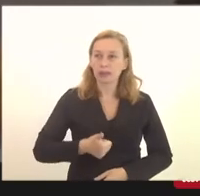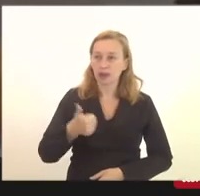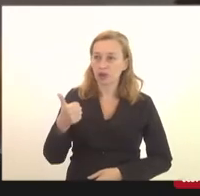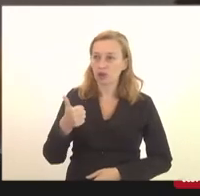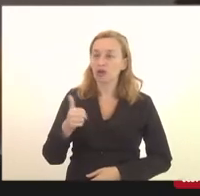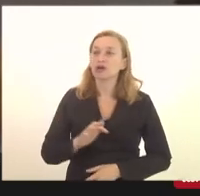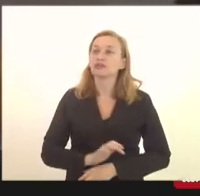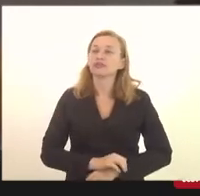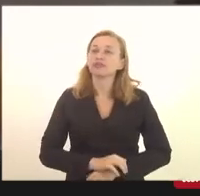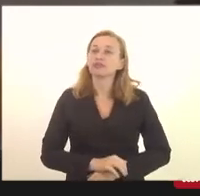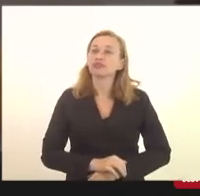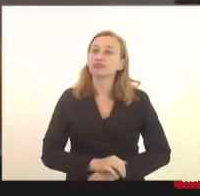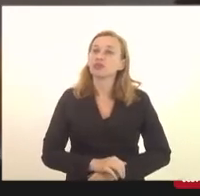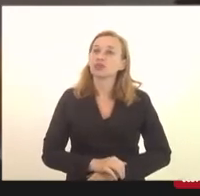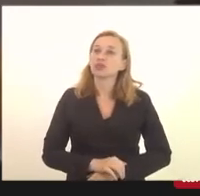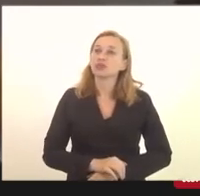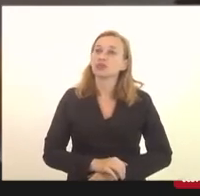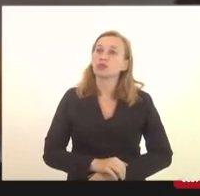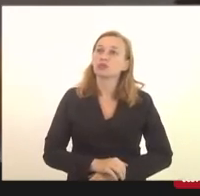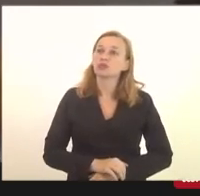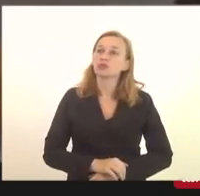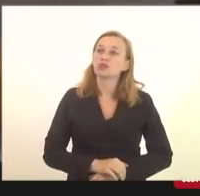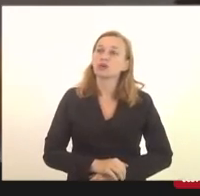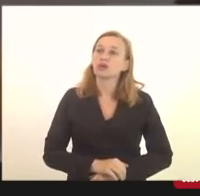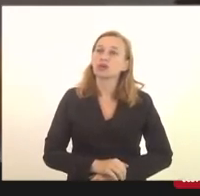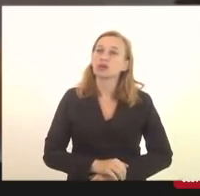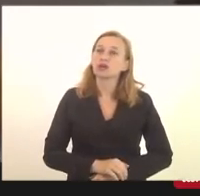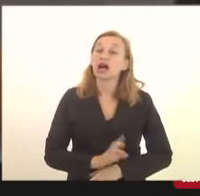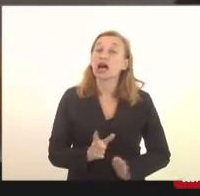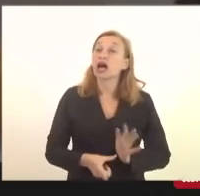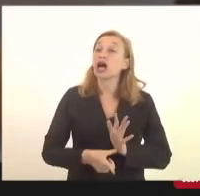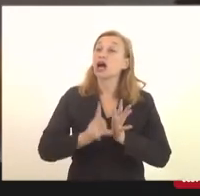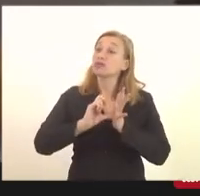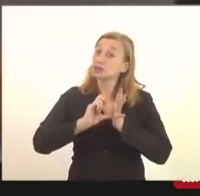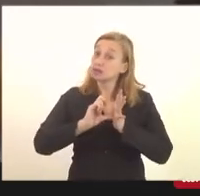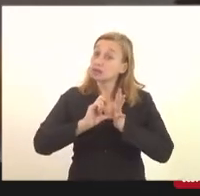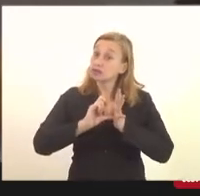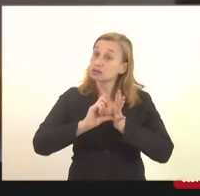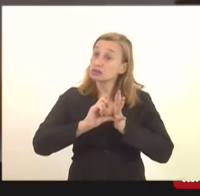síntese, então eu vou passar, antes de passar